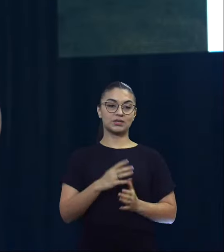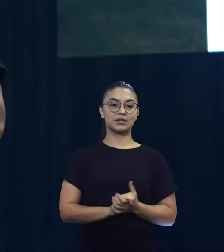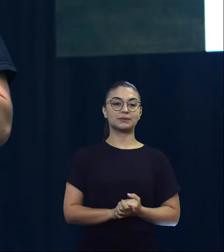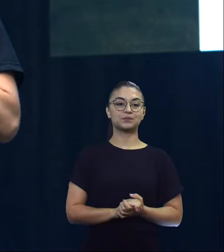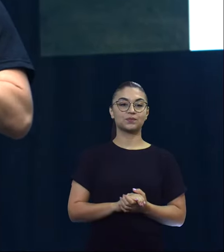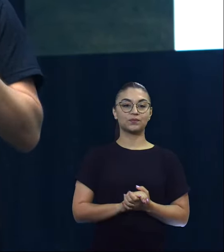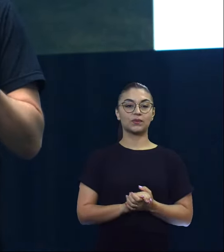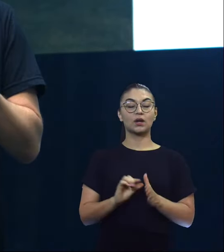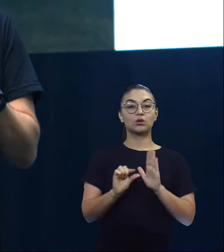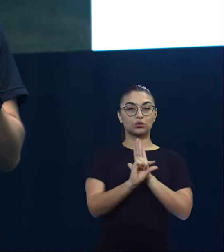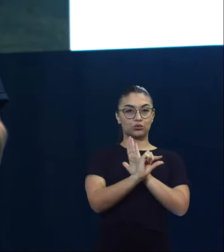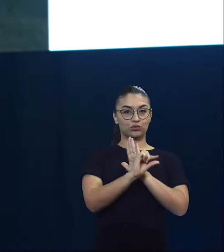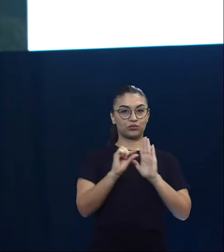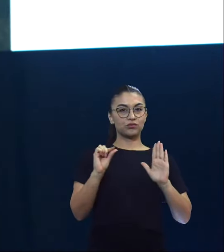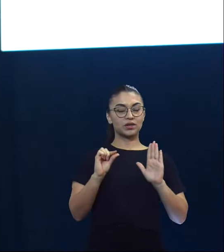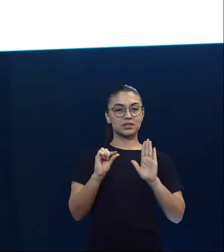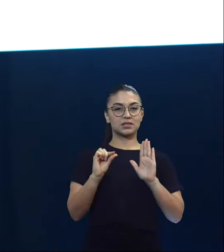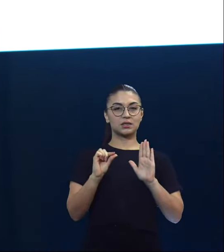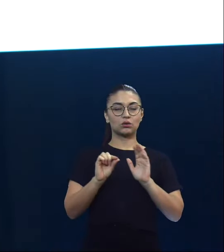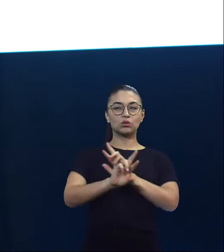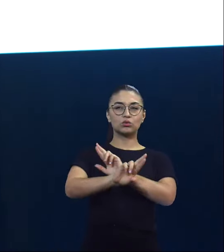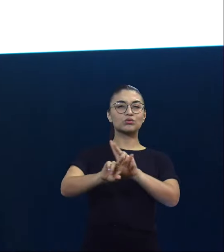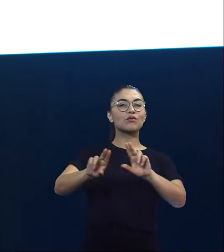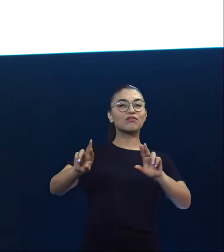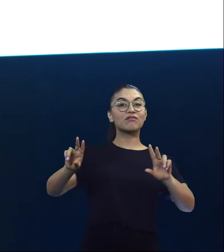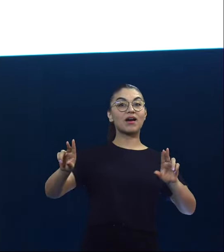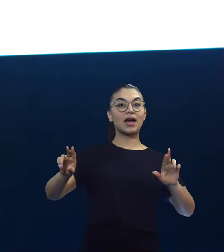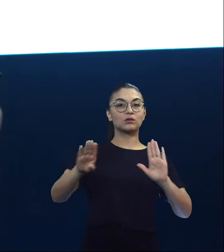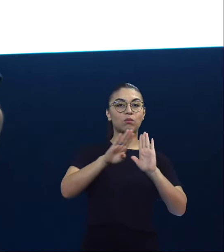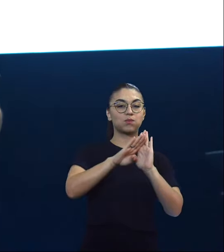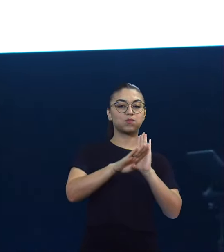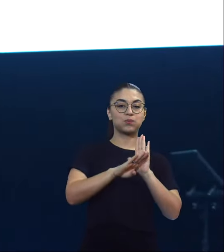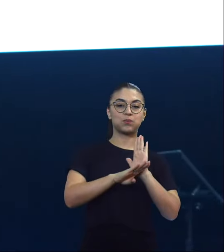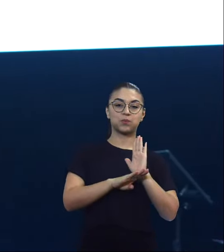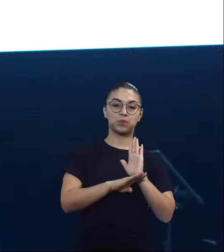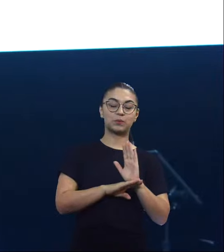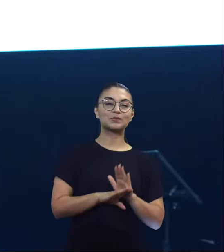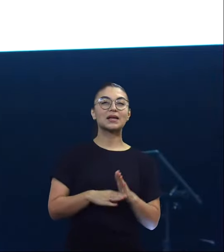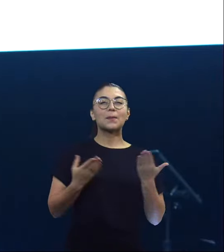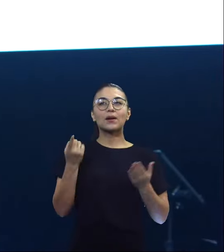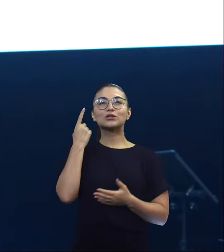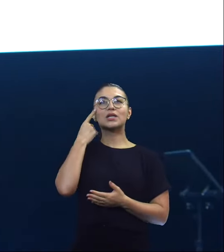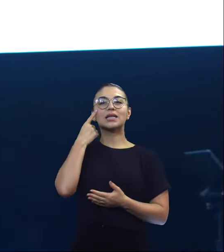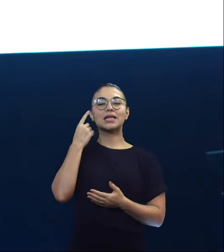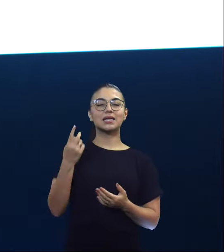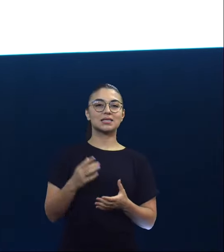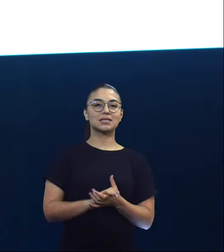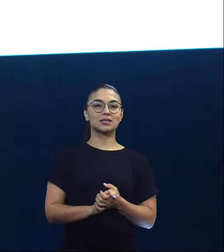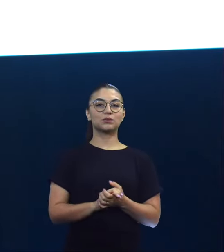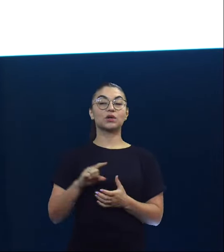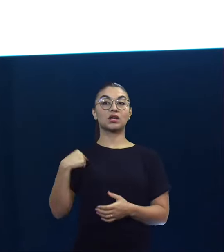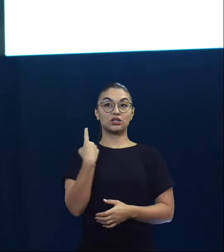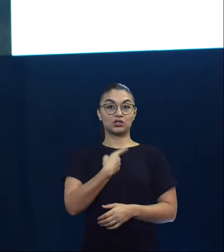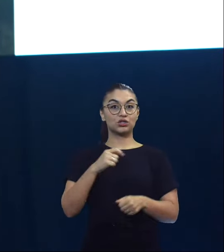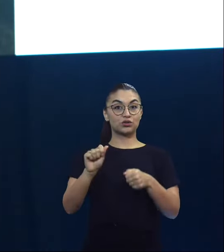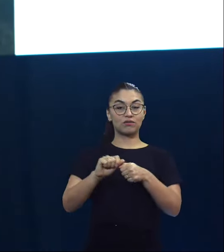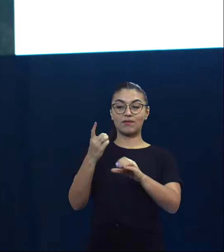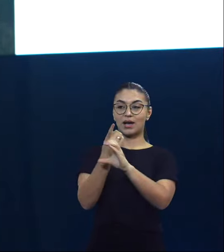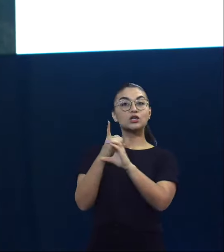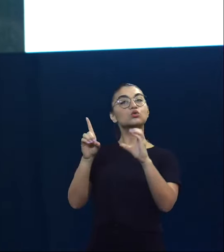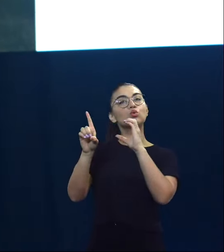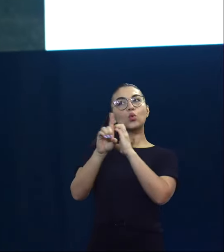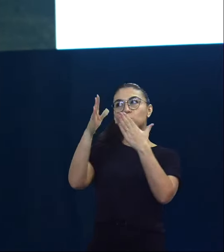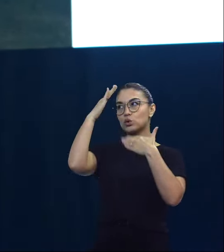mais, a gente vai ver alguns versículos dessa passagem. Mas eu acho tão interessante, porque quando nós realizamos um culto como esse, que é um culto